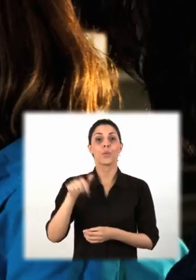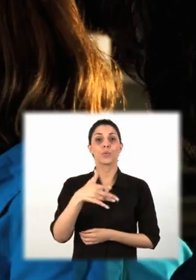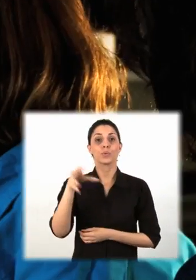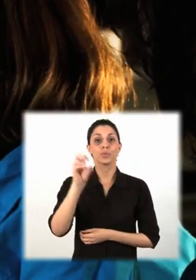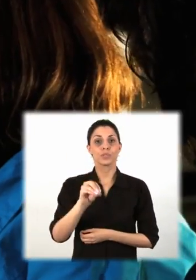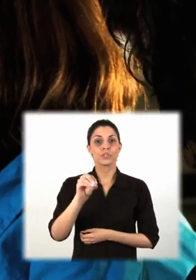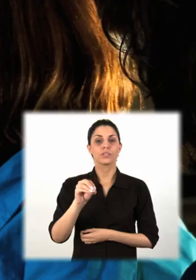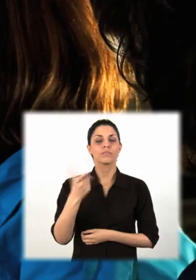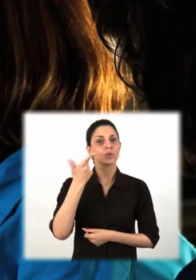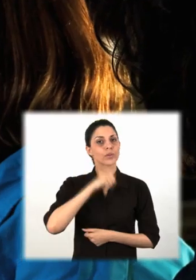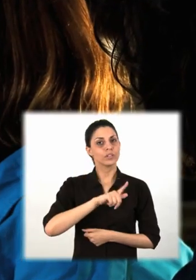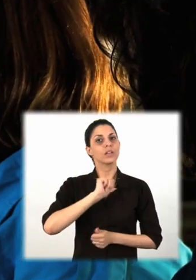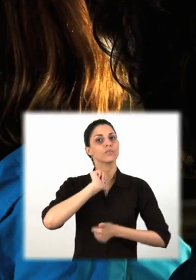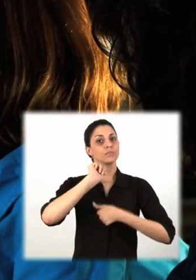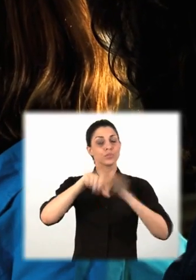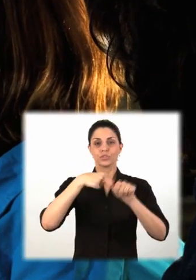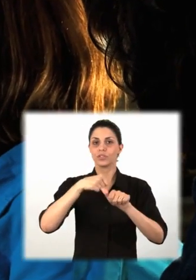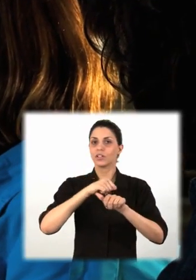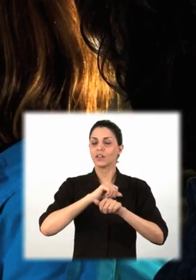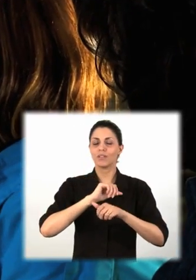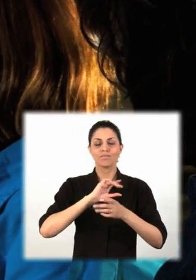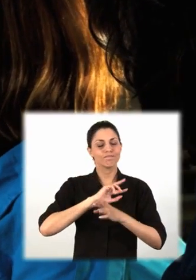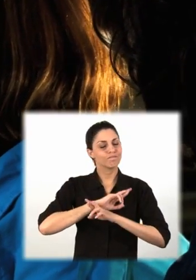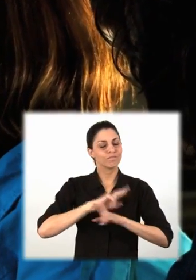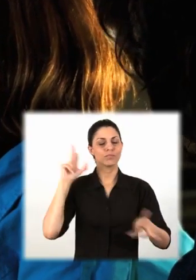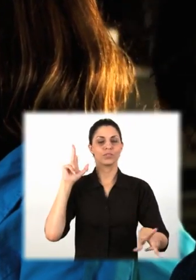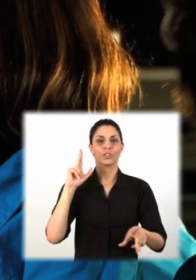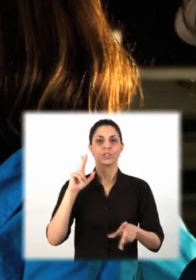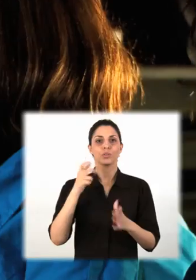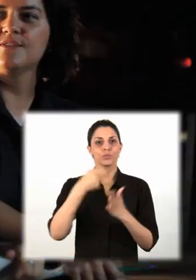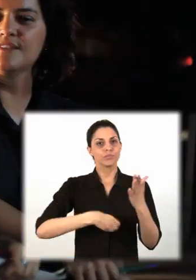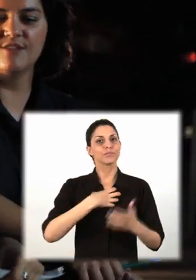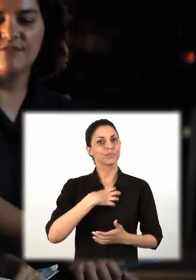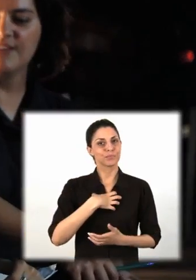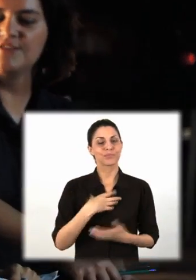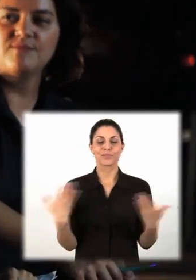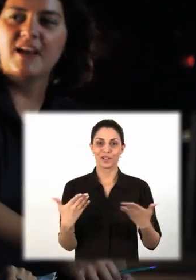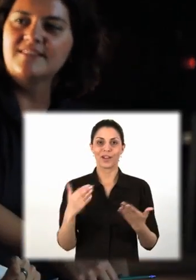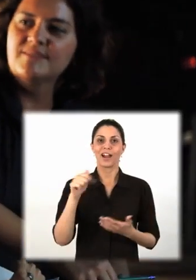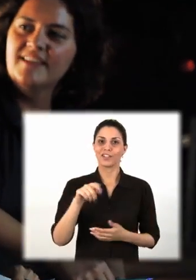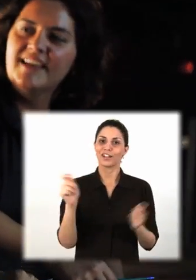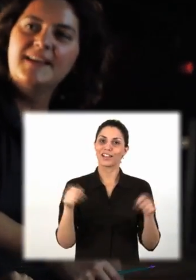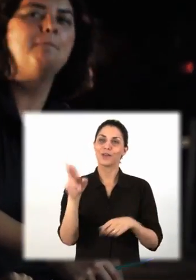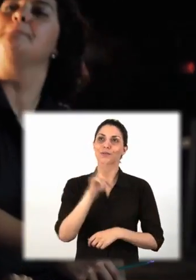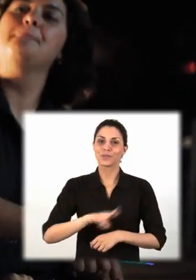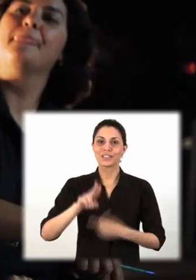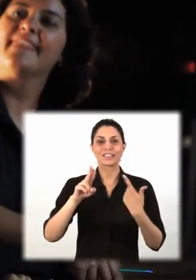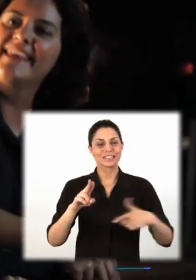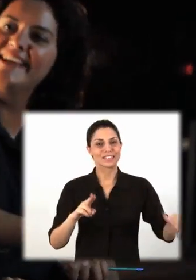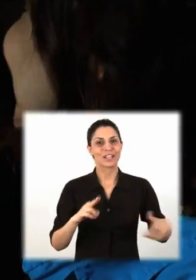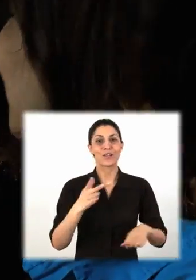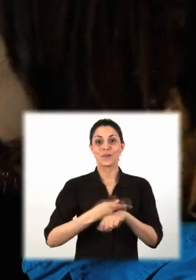pontuação consegue modificar totalmente o sentido de um texto, né? Agora a Ângela vai usar e abusar do